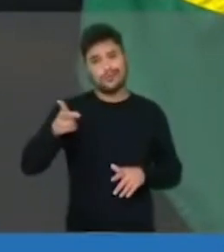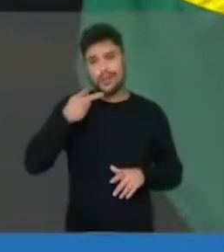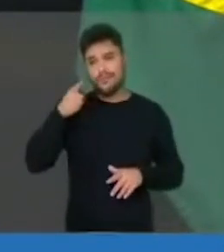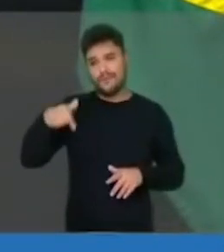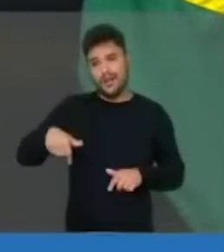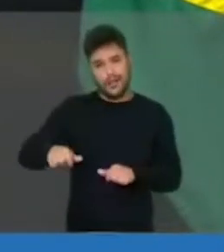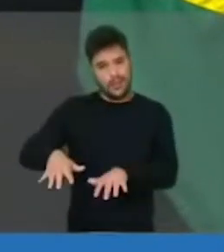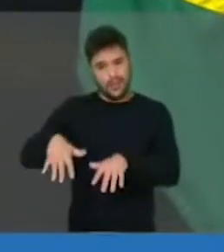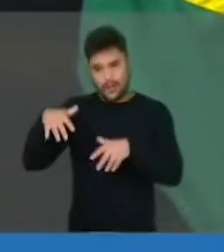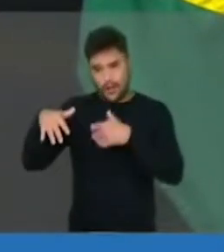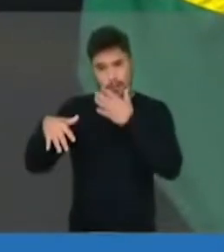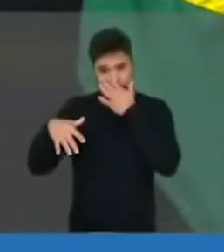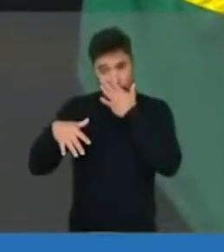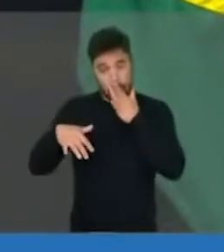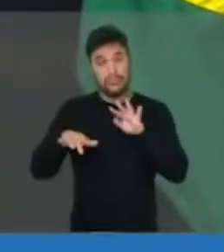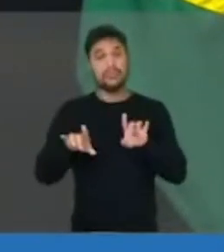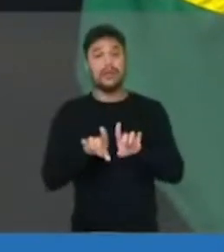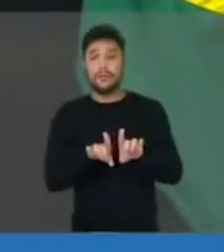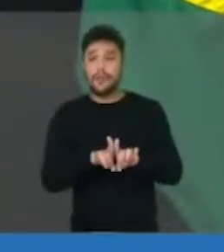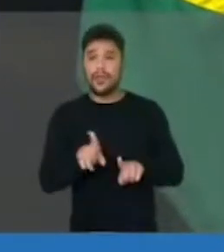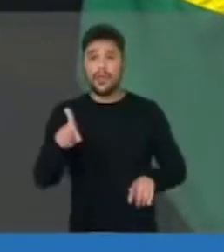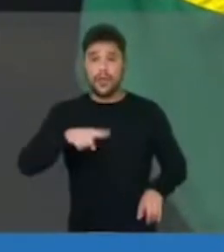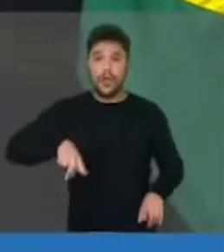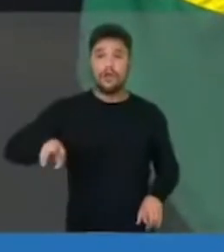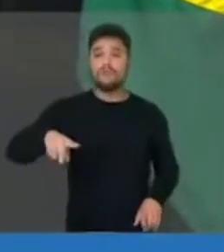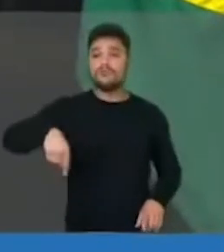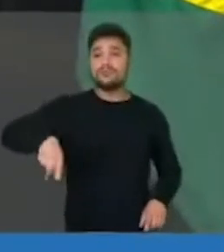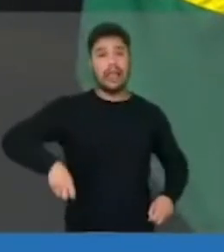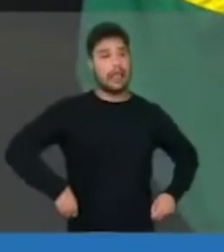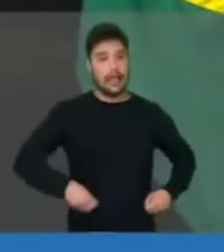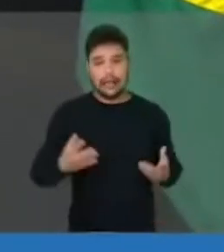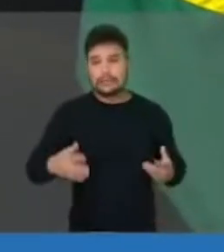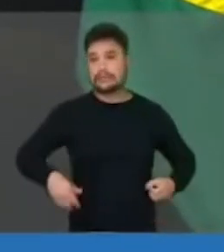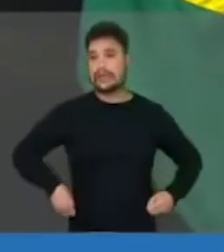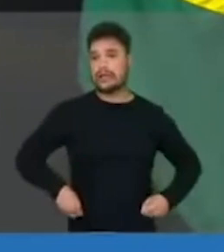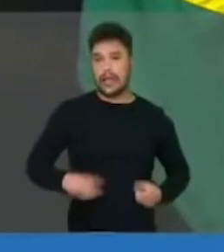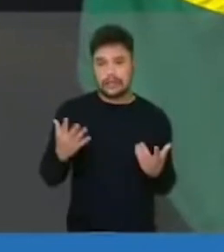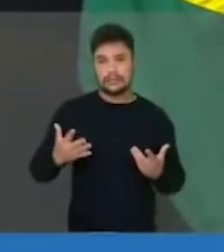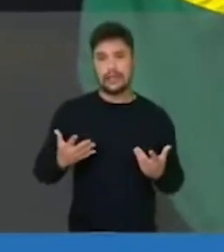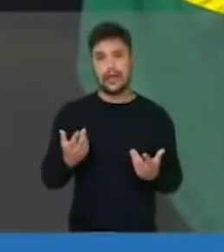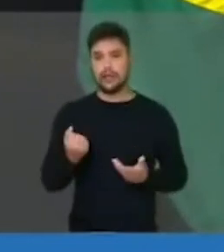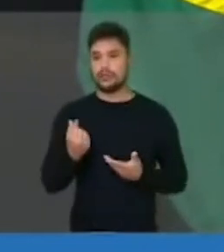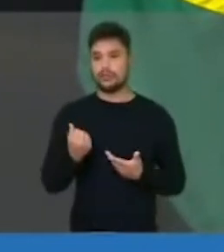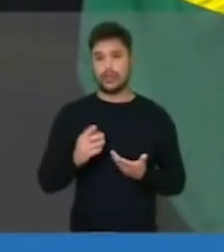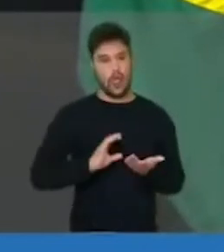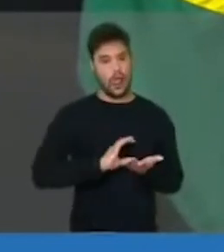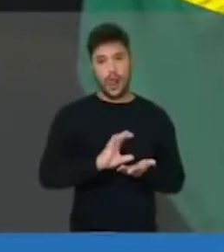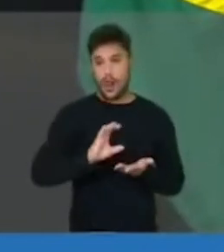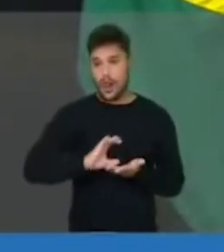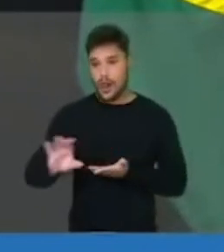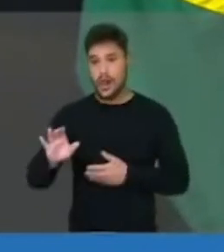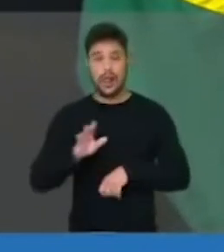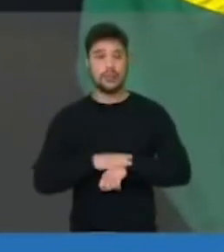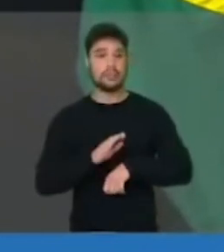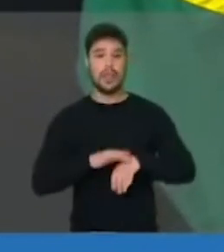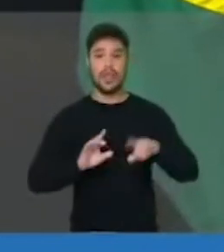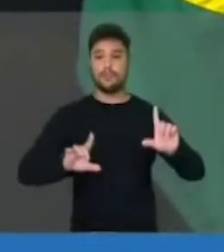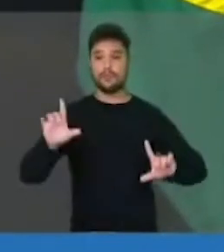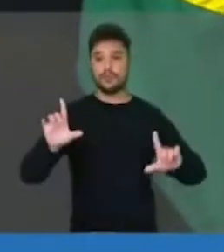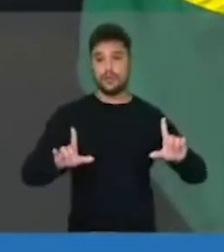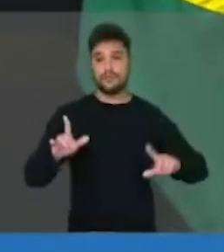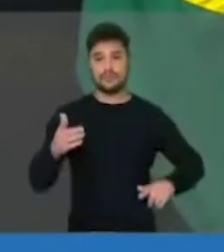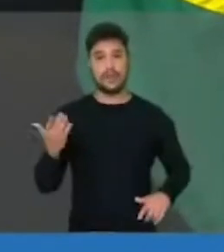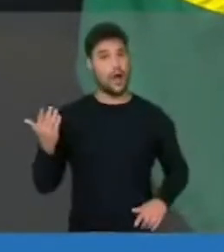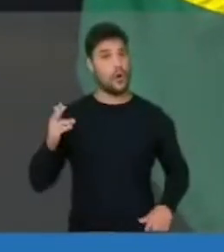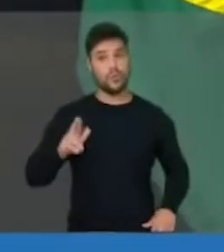da câmara dos deputados e não à toa gastando dezenas de milhões de reais e com tempo de TV que nunca